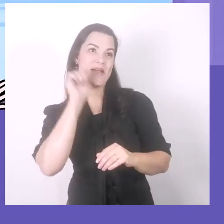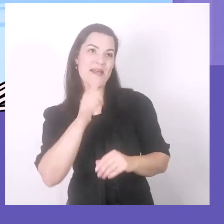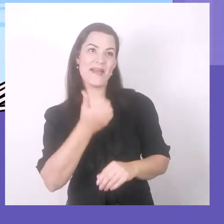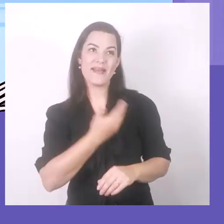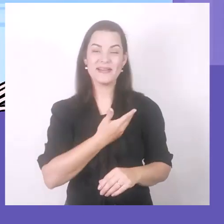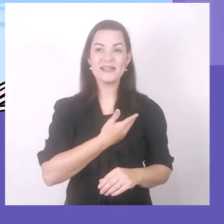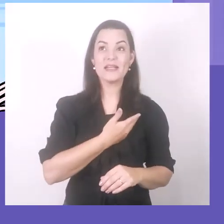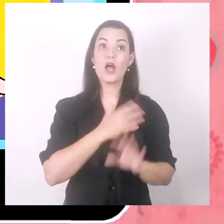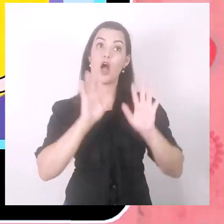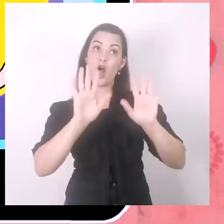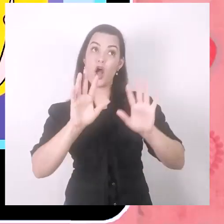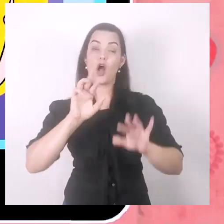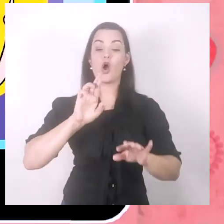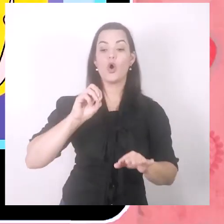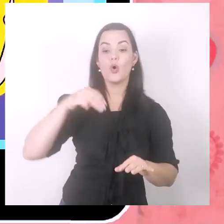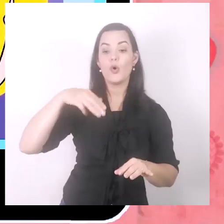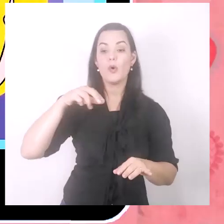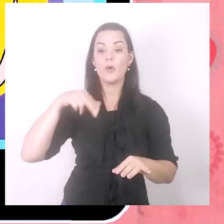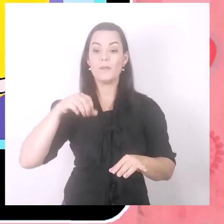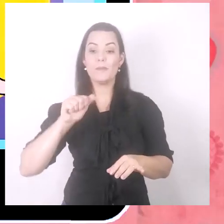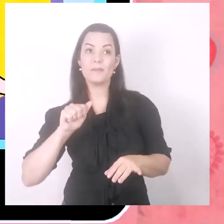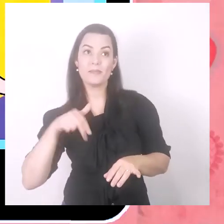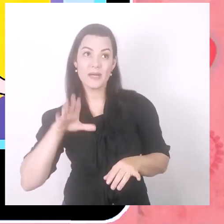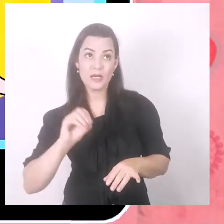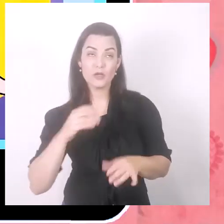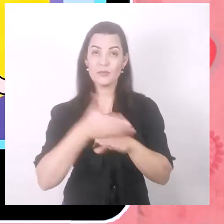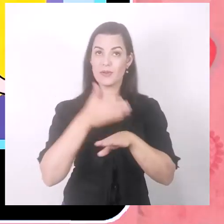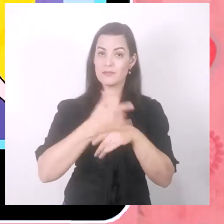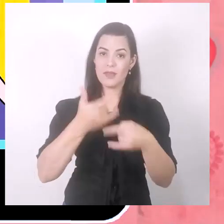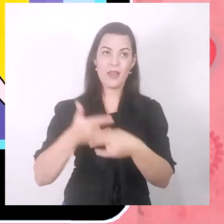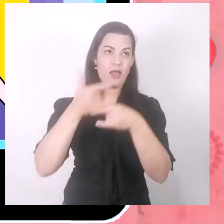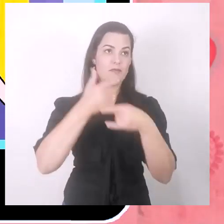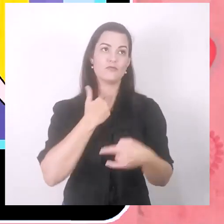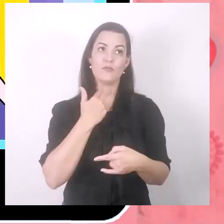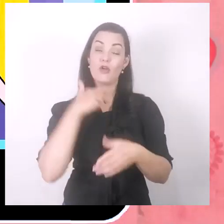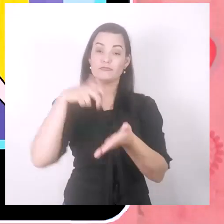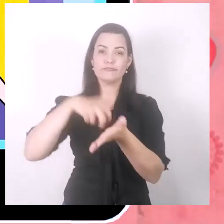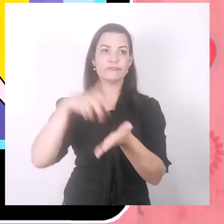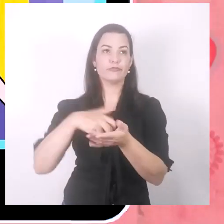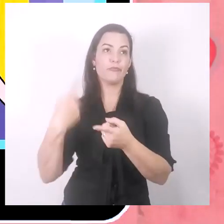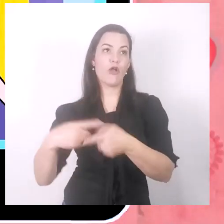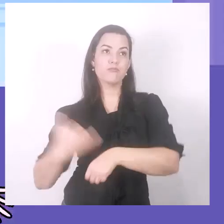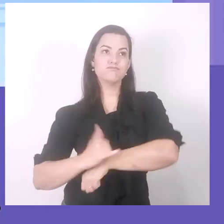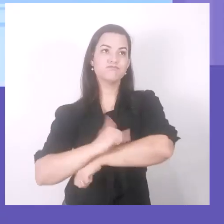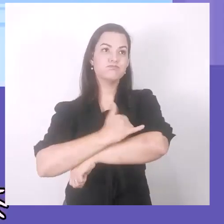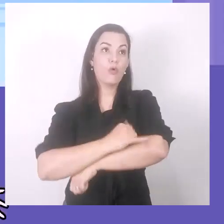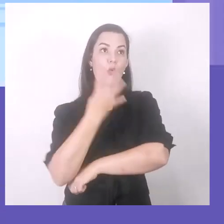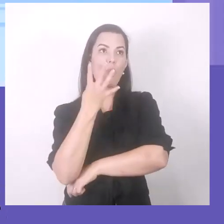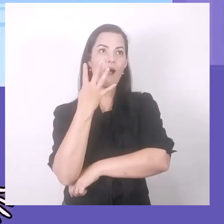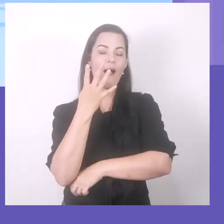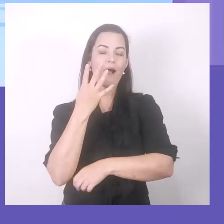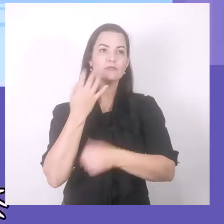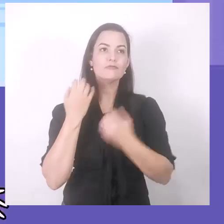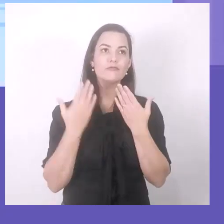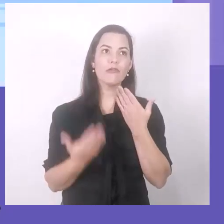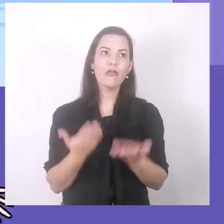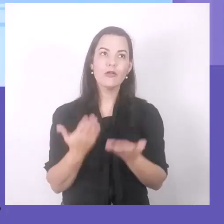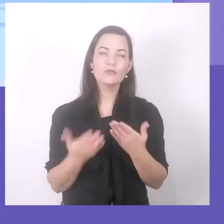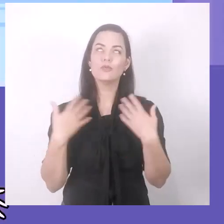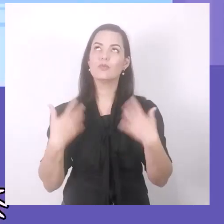participar da live. Ele está de castigo porque engordou 4 quilos durante a quarentena.